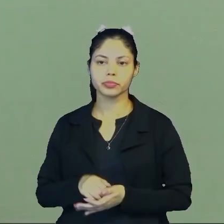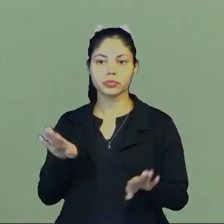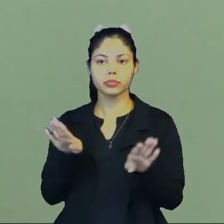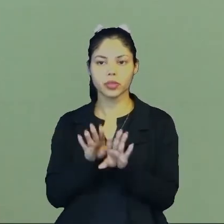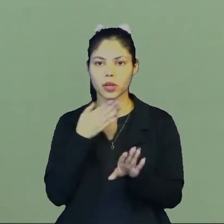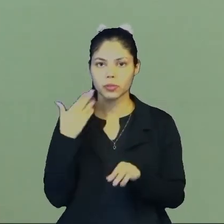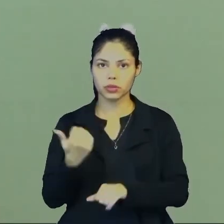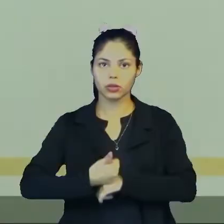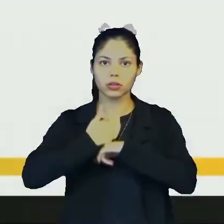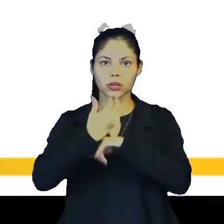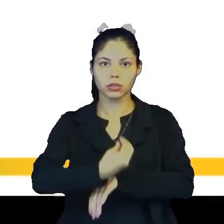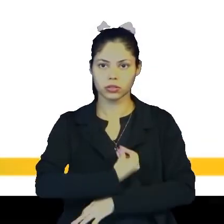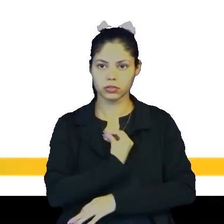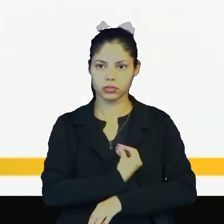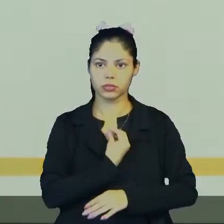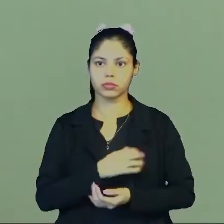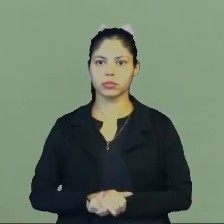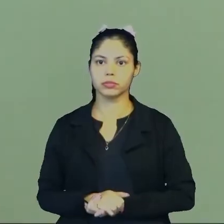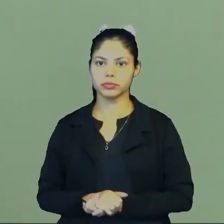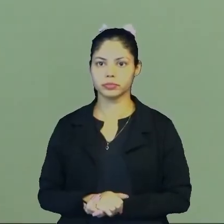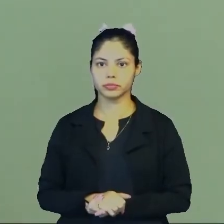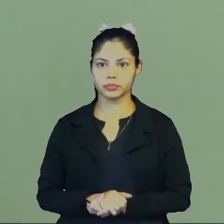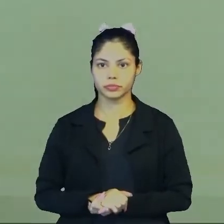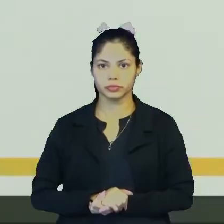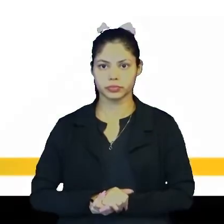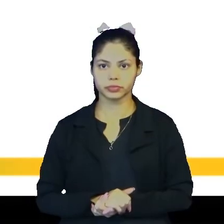uma melhor qualidade de vida.